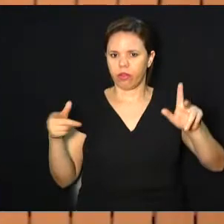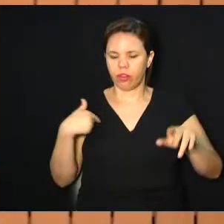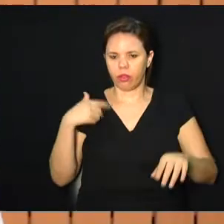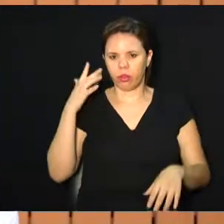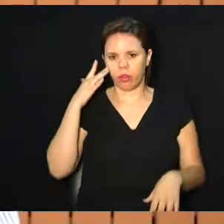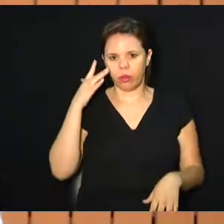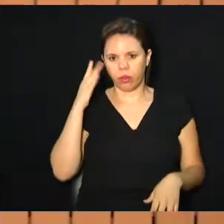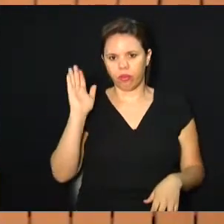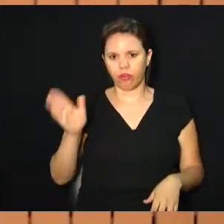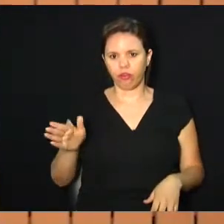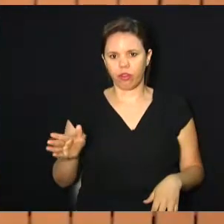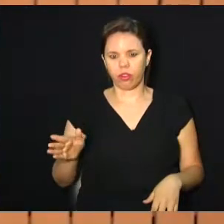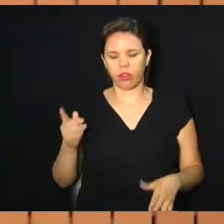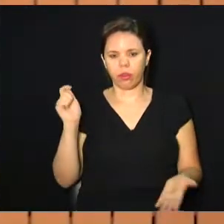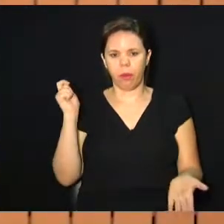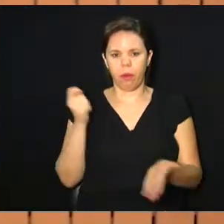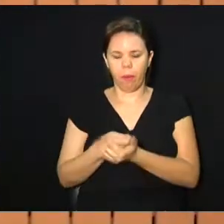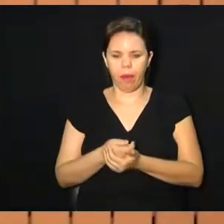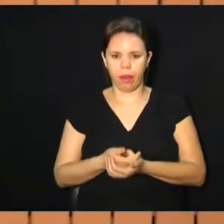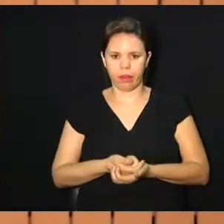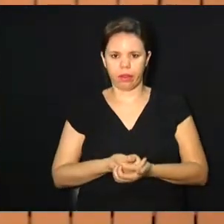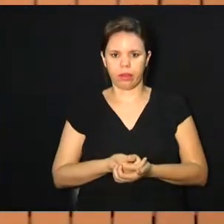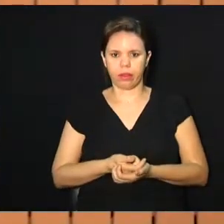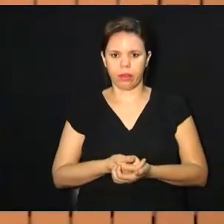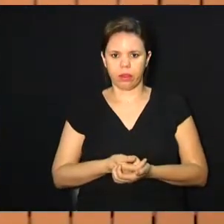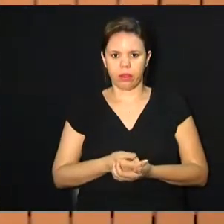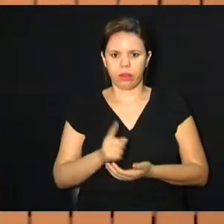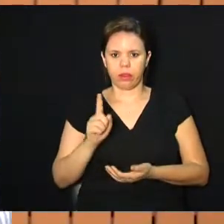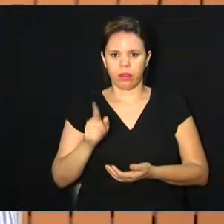nós já estamos pagando a isenção.